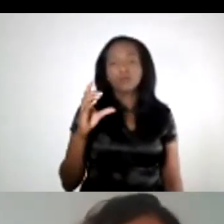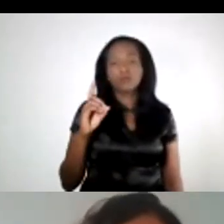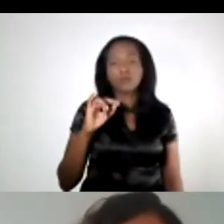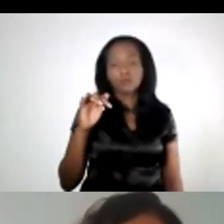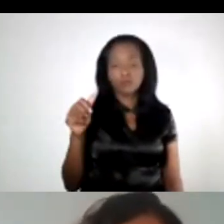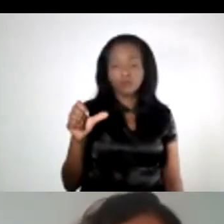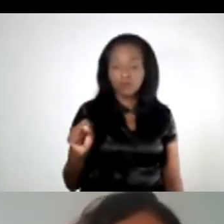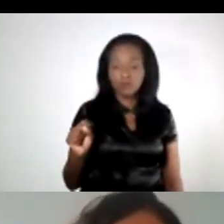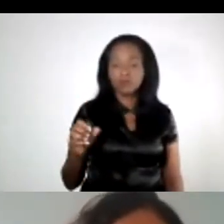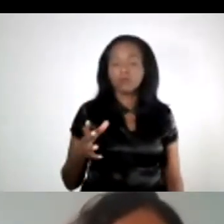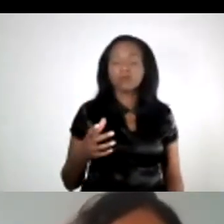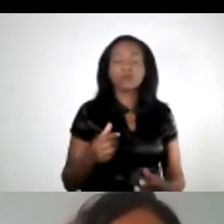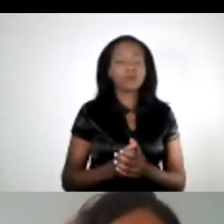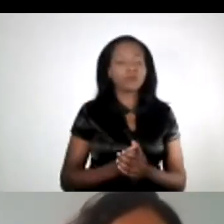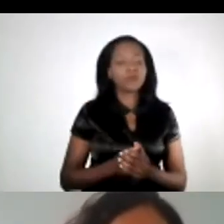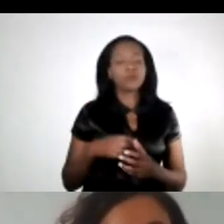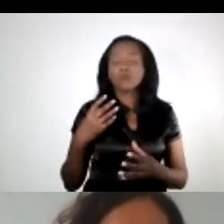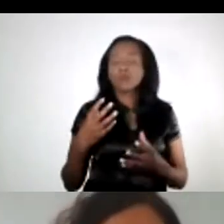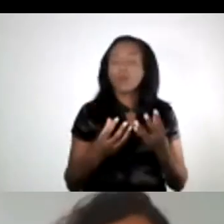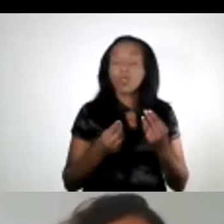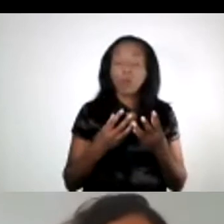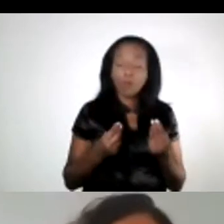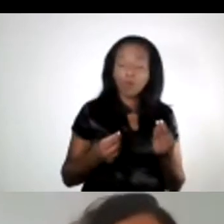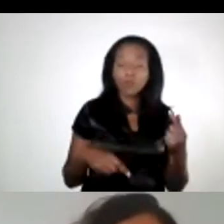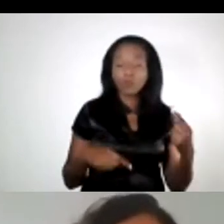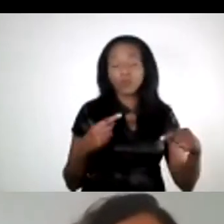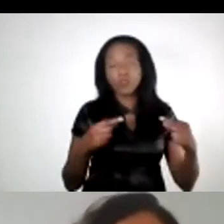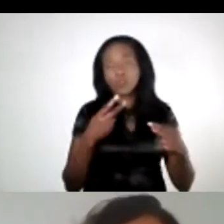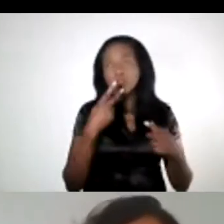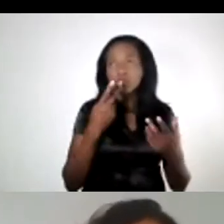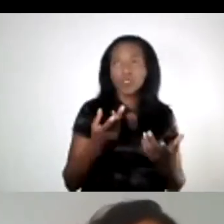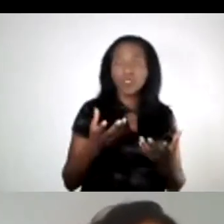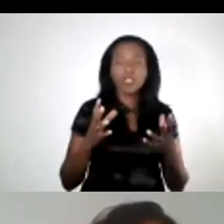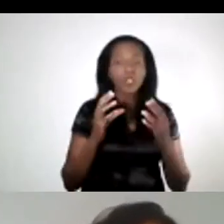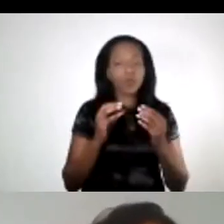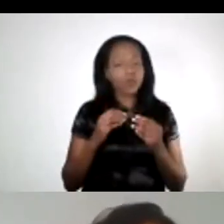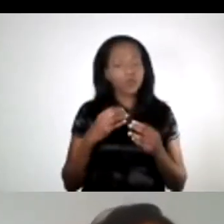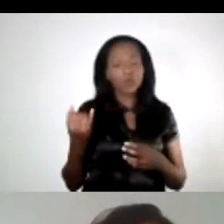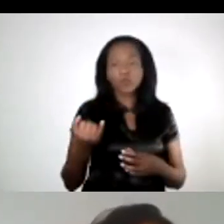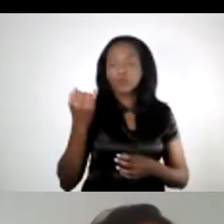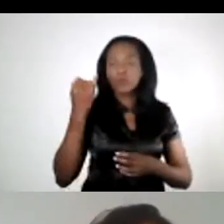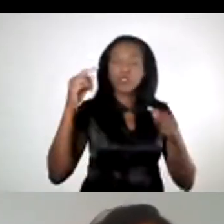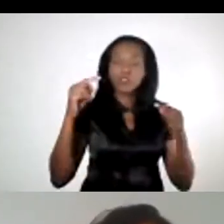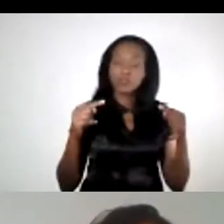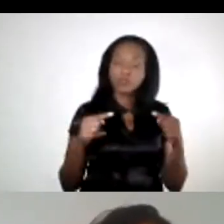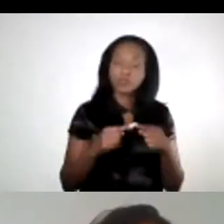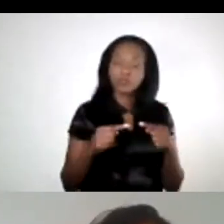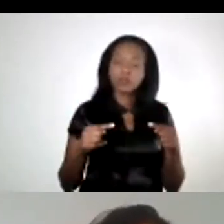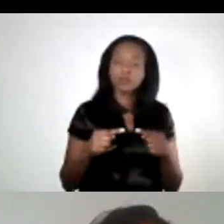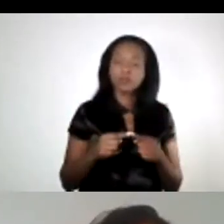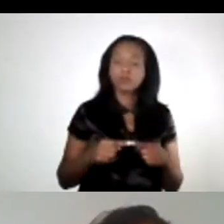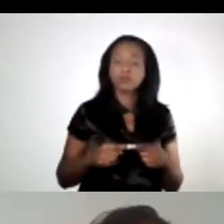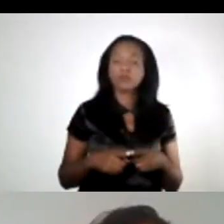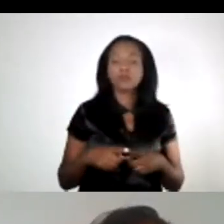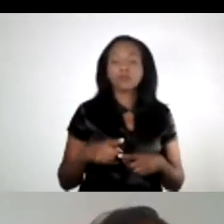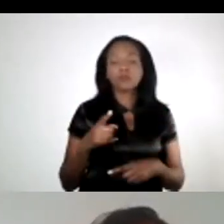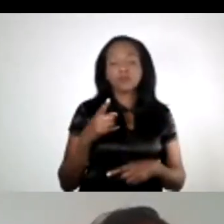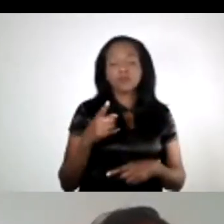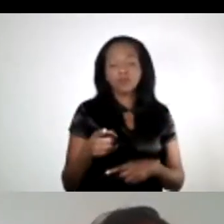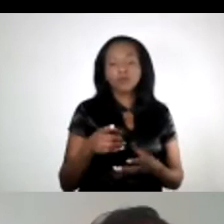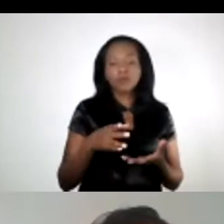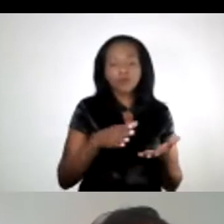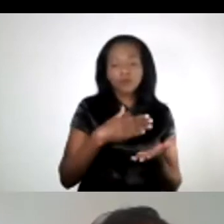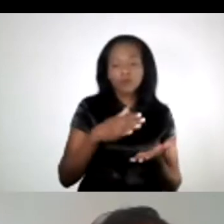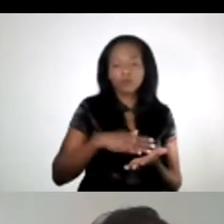é muito, politicamente falando, ela é muito primorosa no sentido de você ter um livro escrito